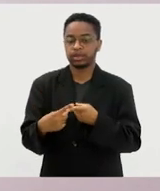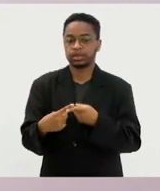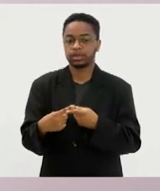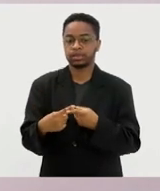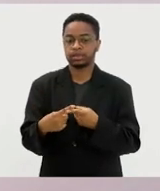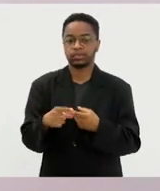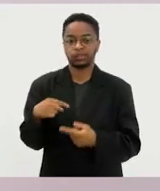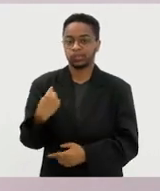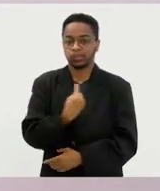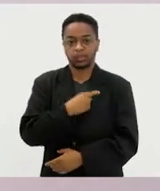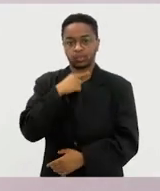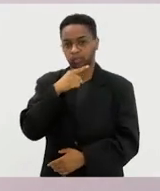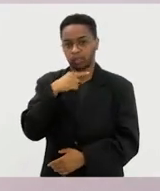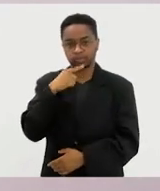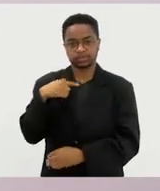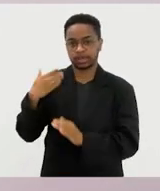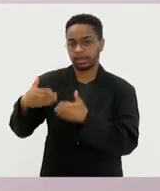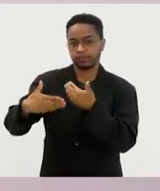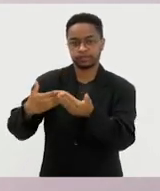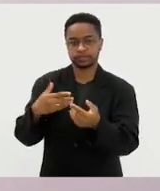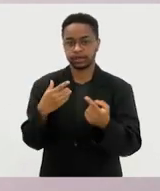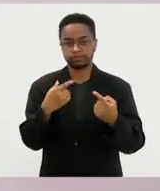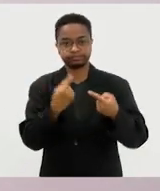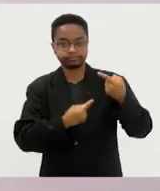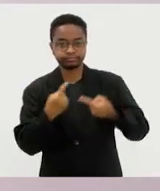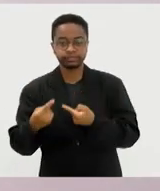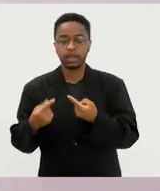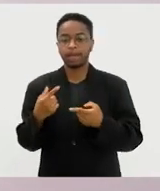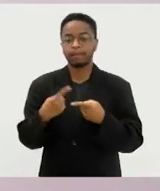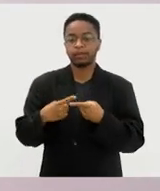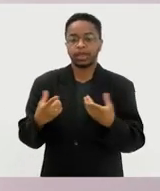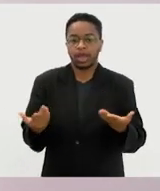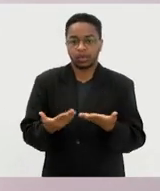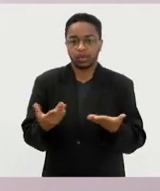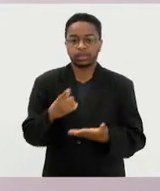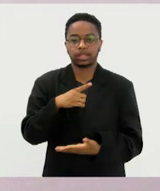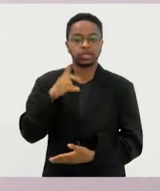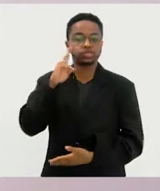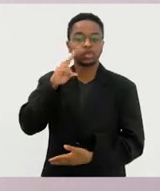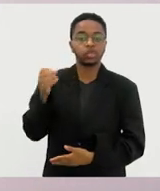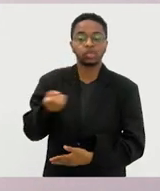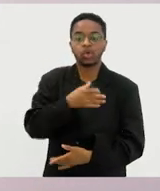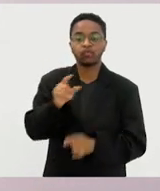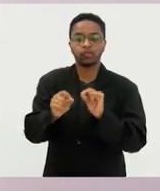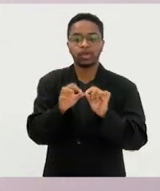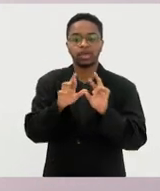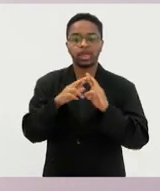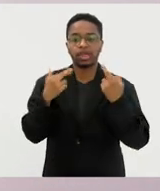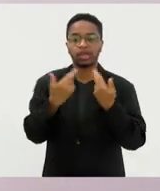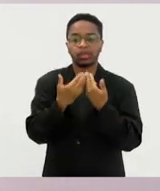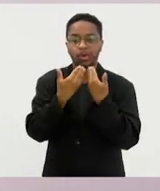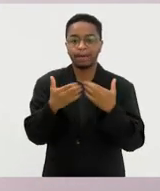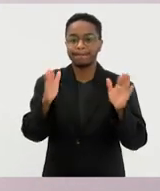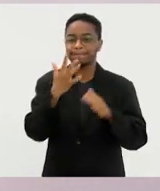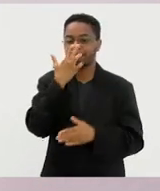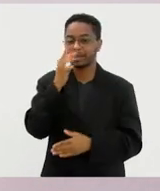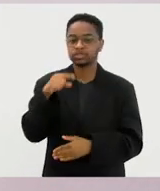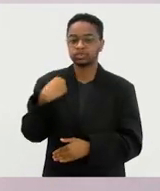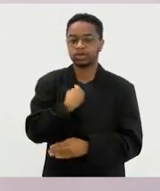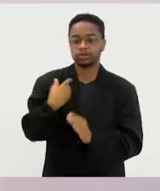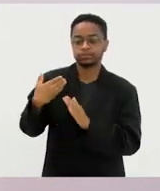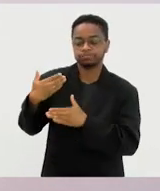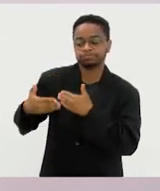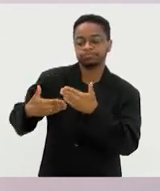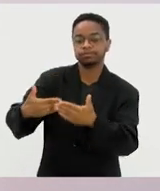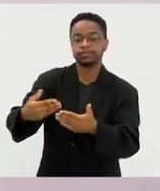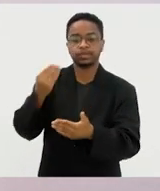gente não consegue avançar no diálogo, né, porque eles agora vieram com essa história da nova audiência pública, nós andamos algumas casinhas no tabuleiro, estamos